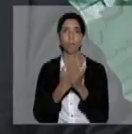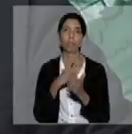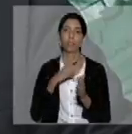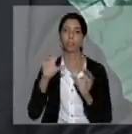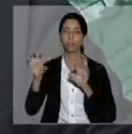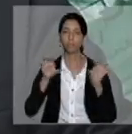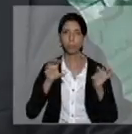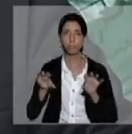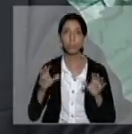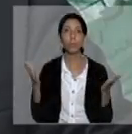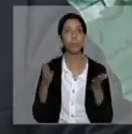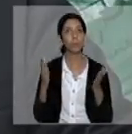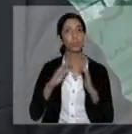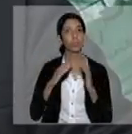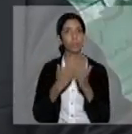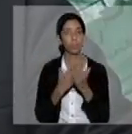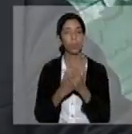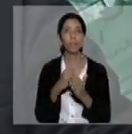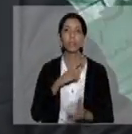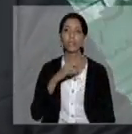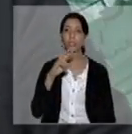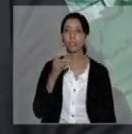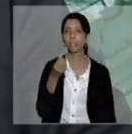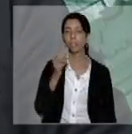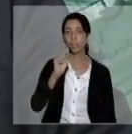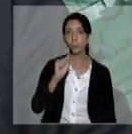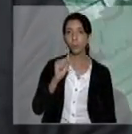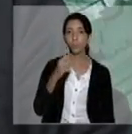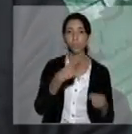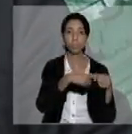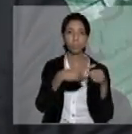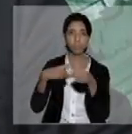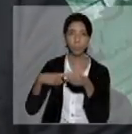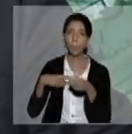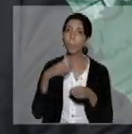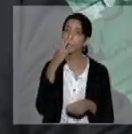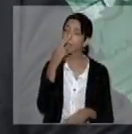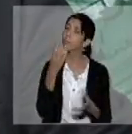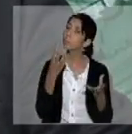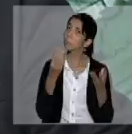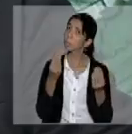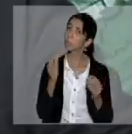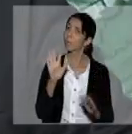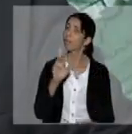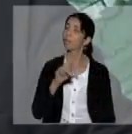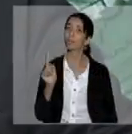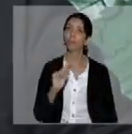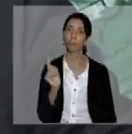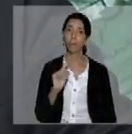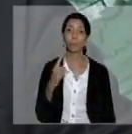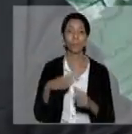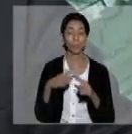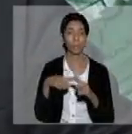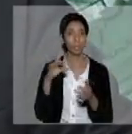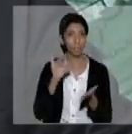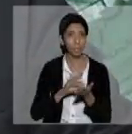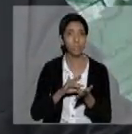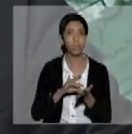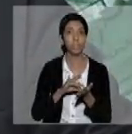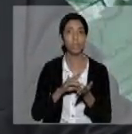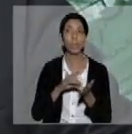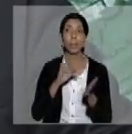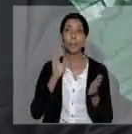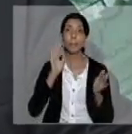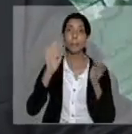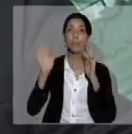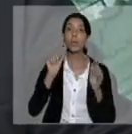escolas. Temos escolas hoje em 568 municípios do Brasil. Parece muito, mas na verdade não é. Porque nós estamos presentes...